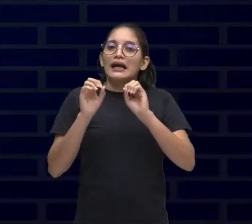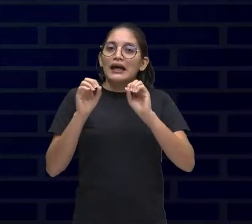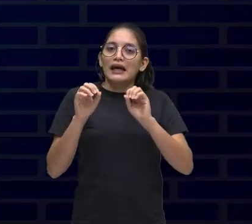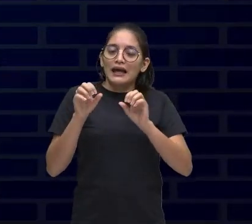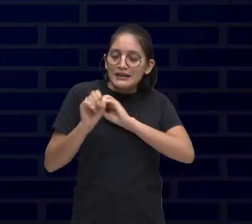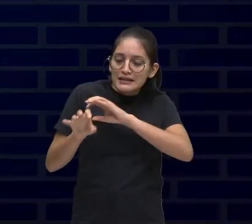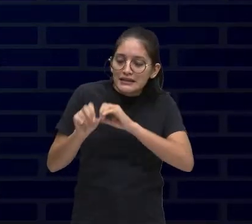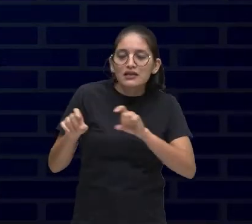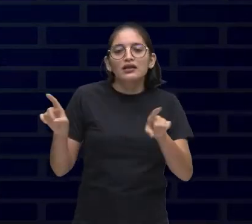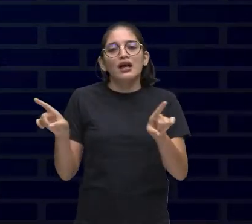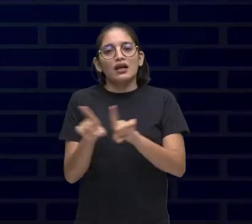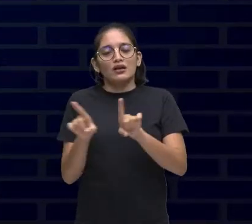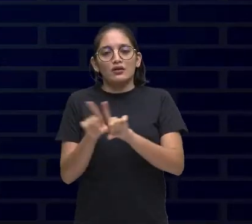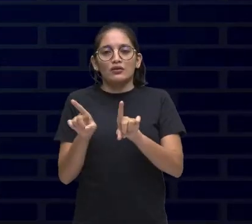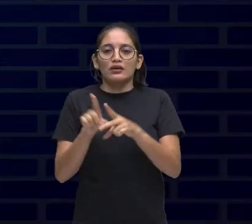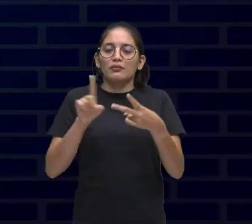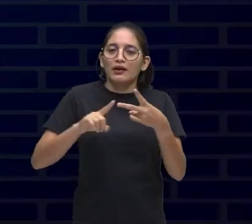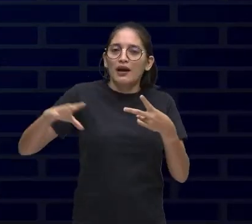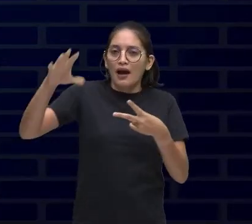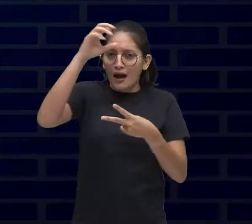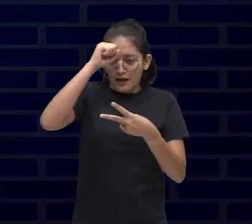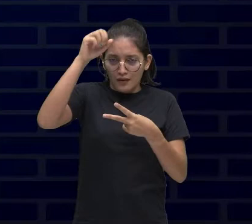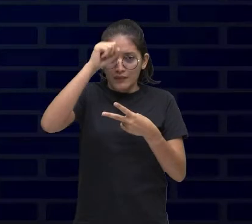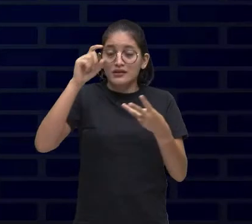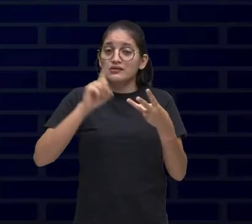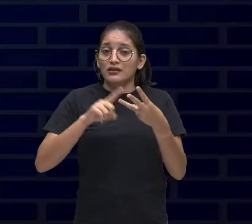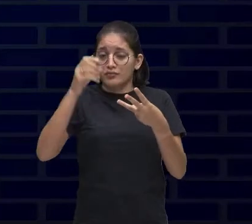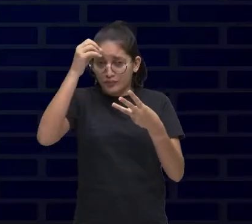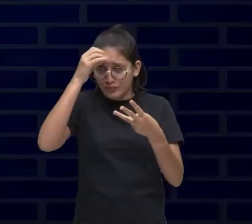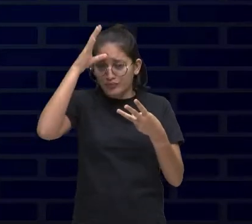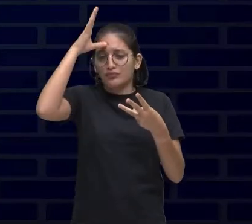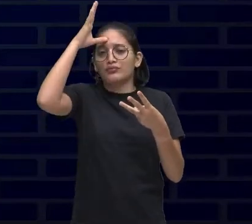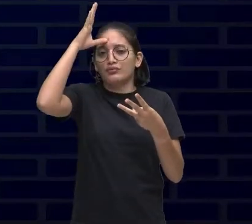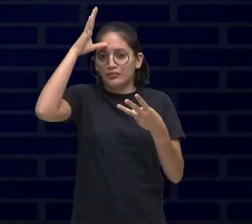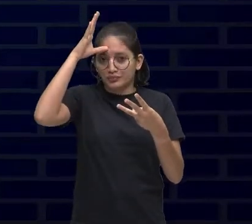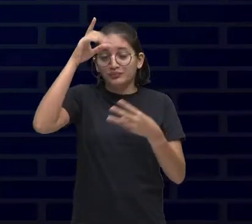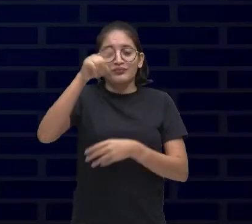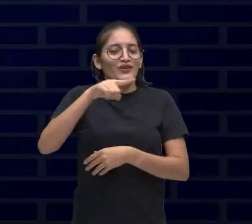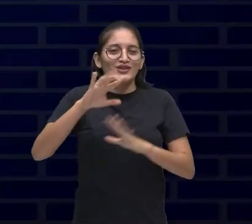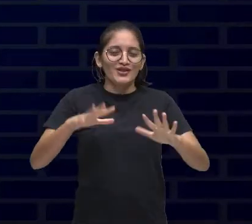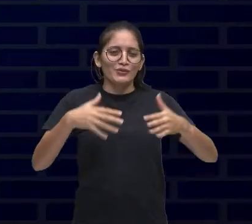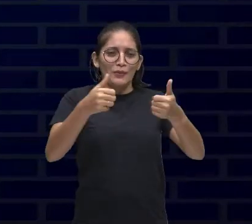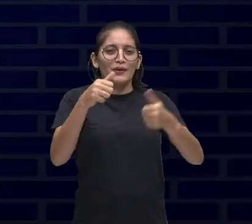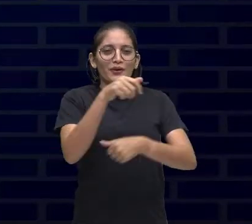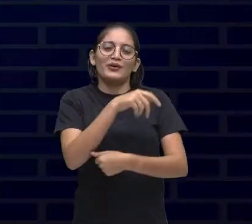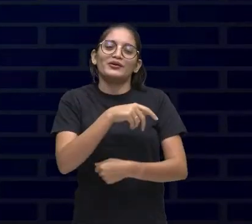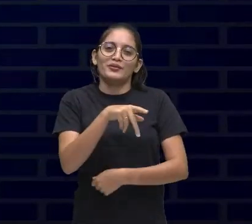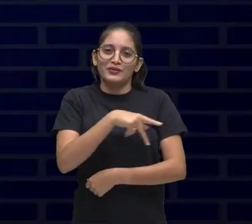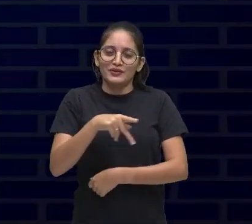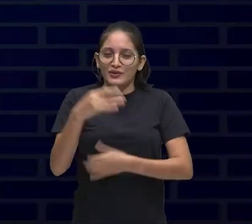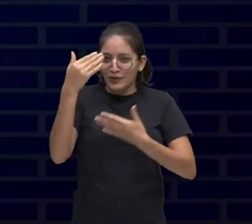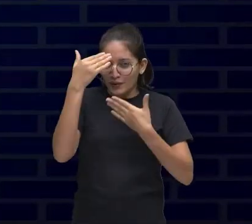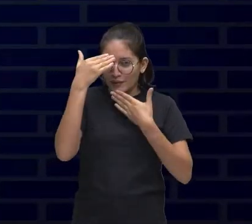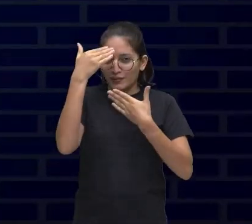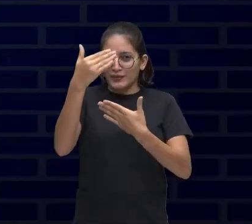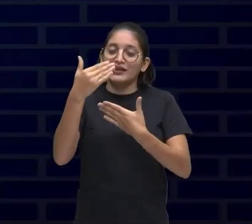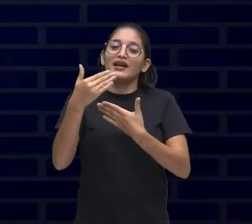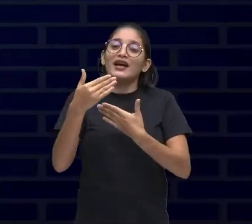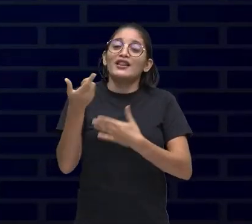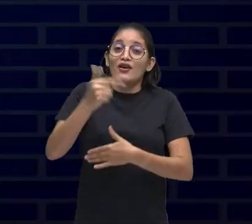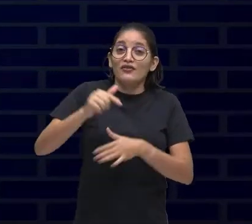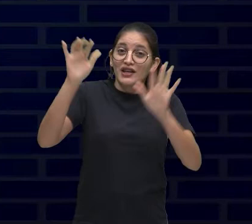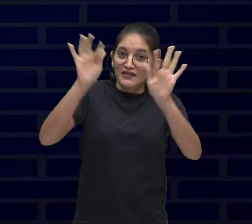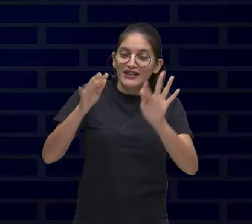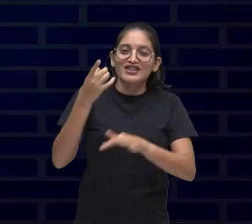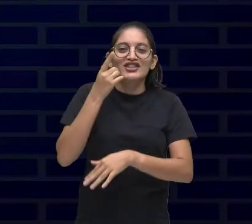quanto o aprendizado, o conhecimento. Vocês são os melhores professores. Muito obrigado e mais uma vez,